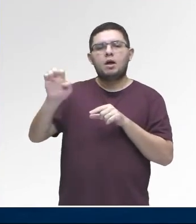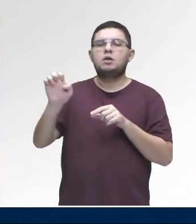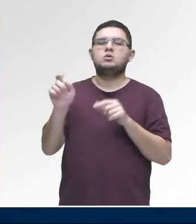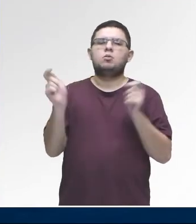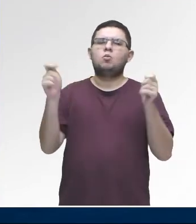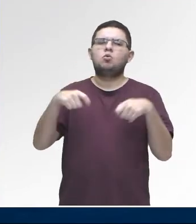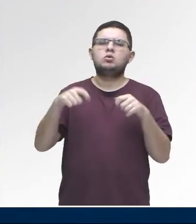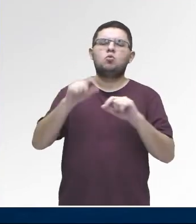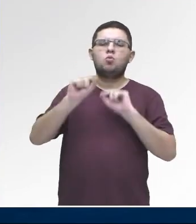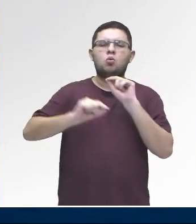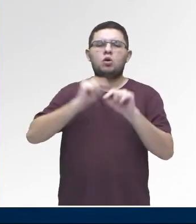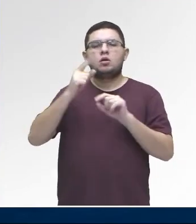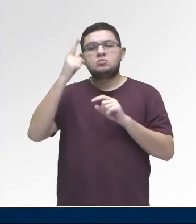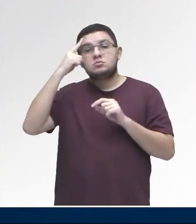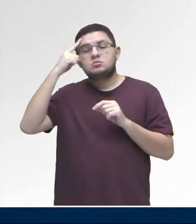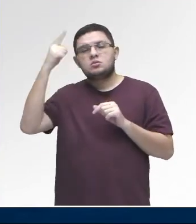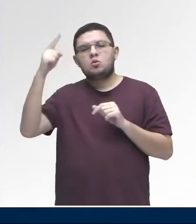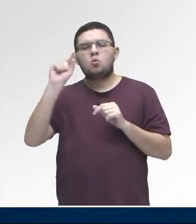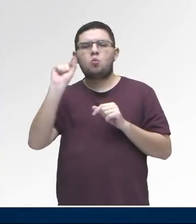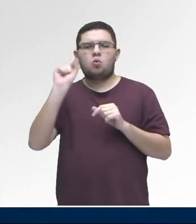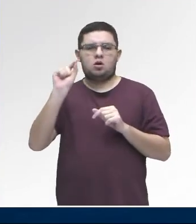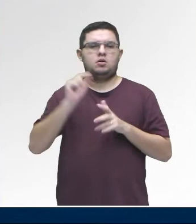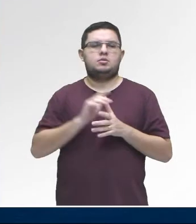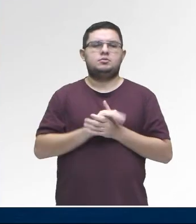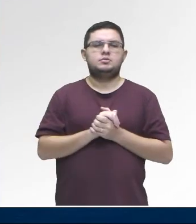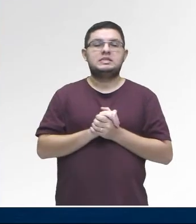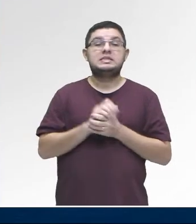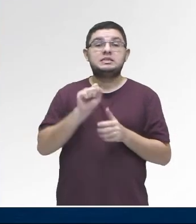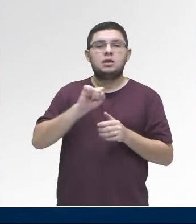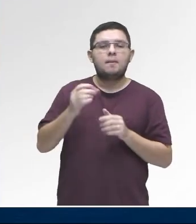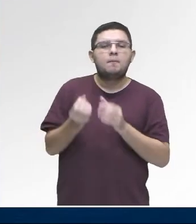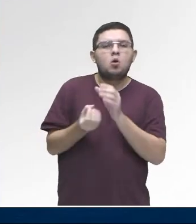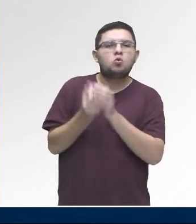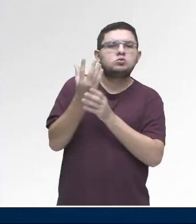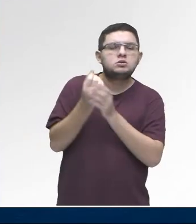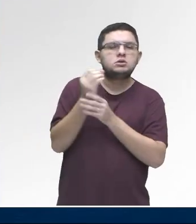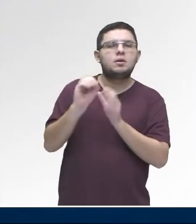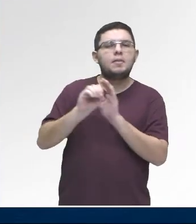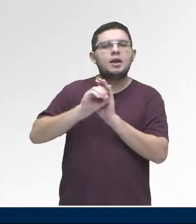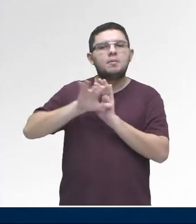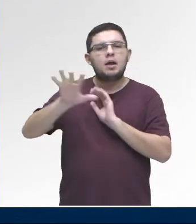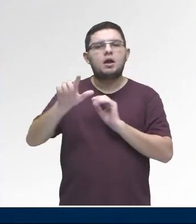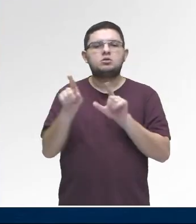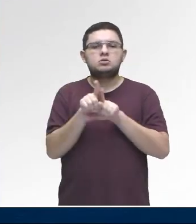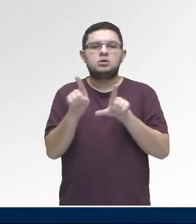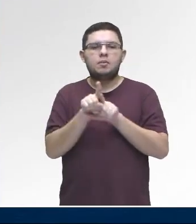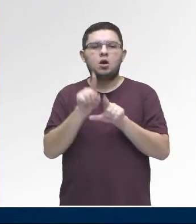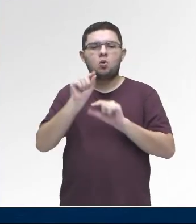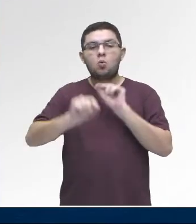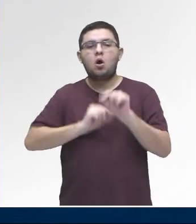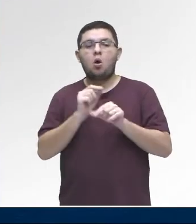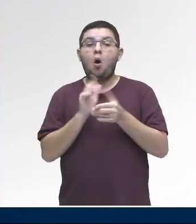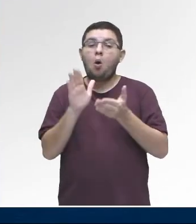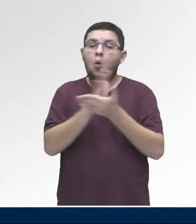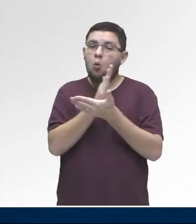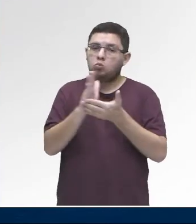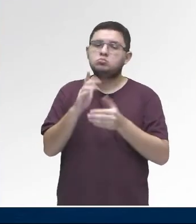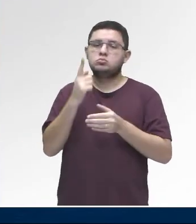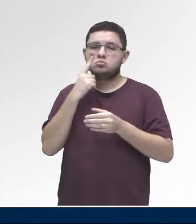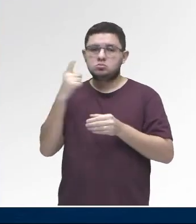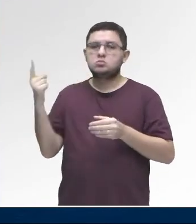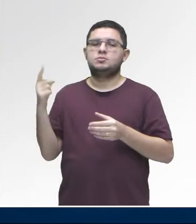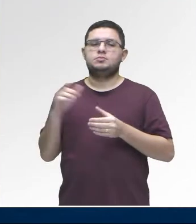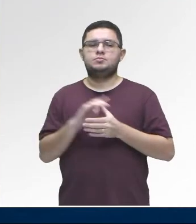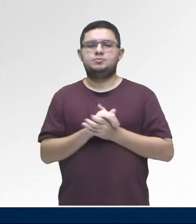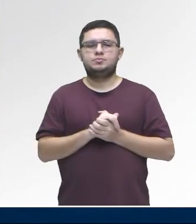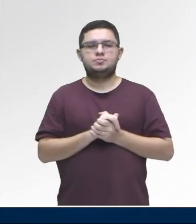se foram produzidos ou liberados íons no meio, tá bom? E aí, gente, a gente